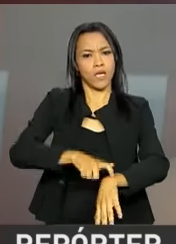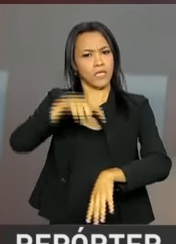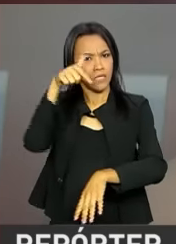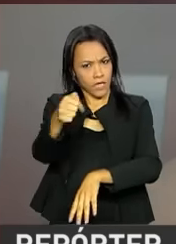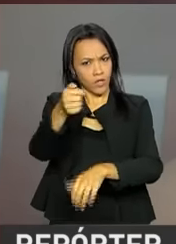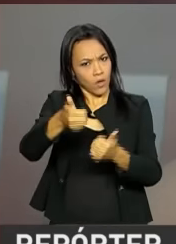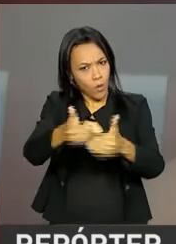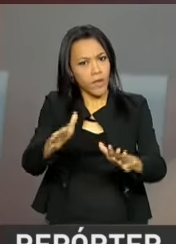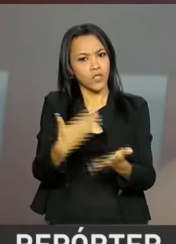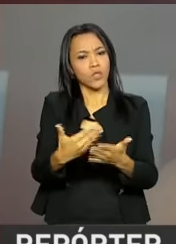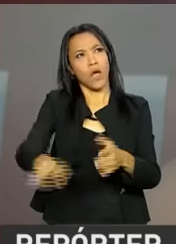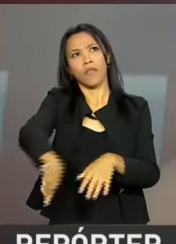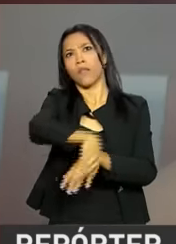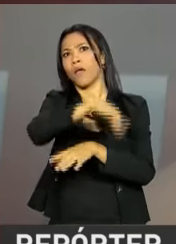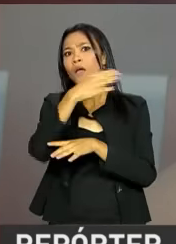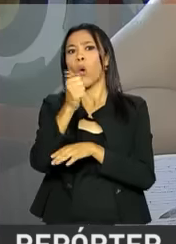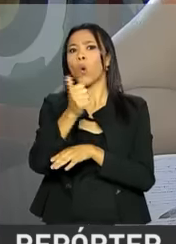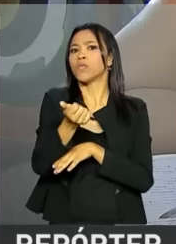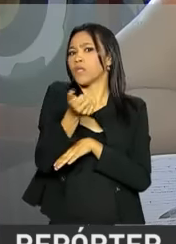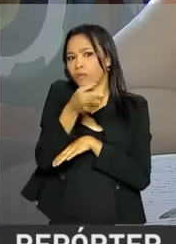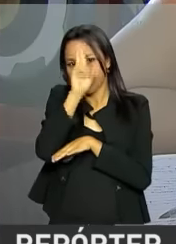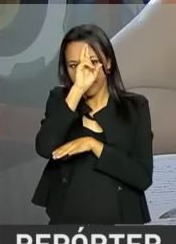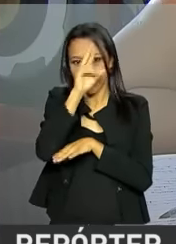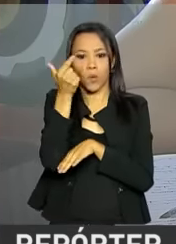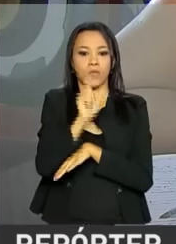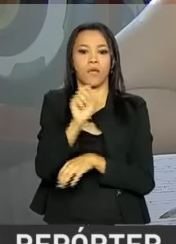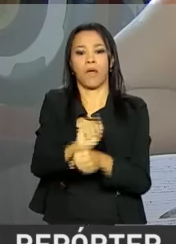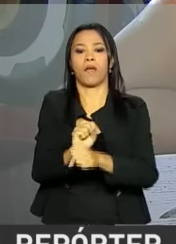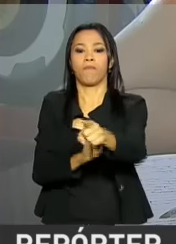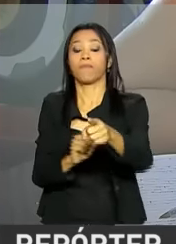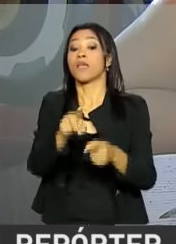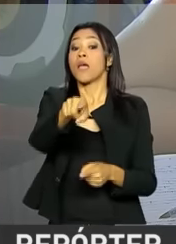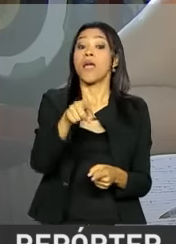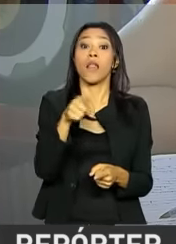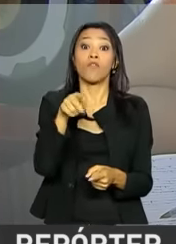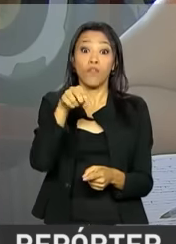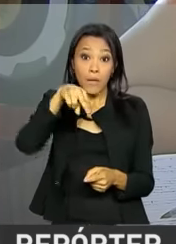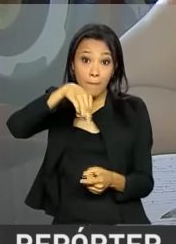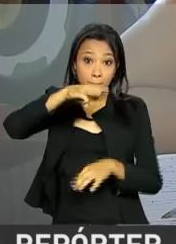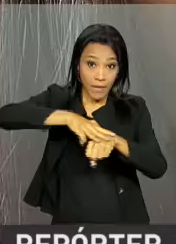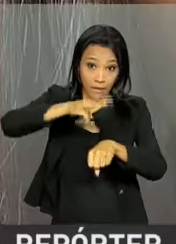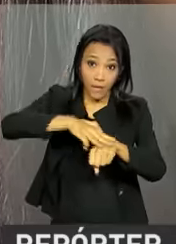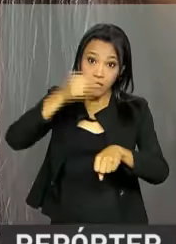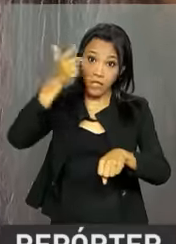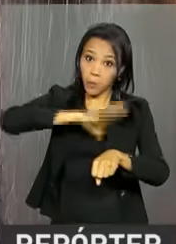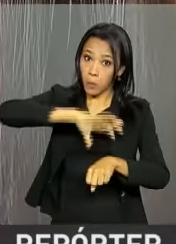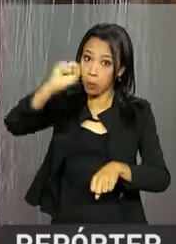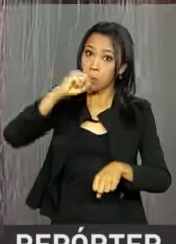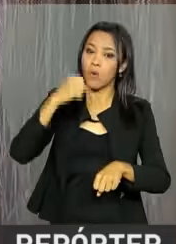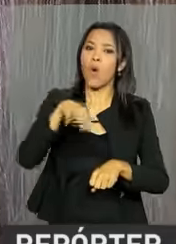começava a estudar E parava 11 horas meite a maior nota da Gabriela depois da redação foi em matemática ela